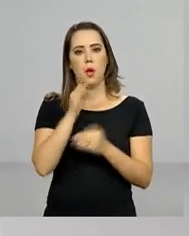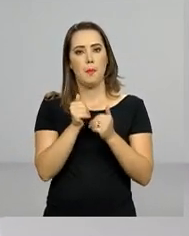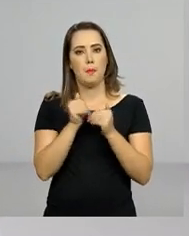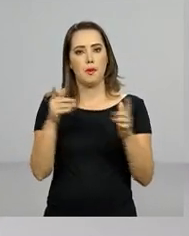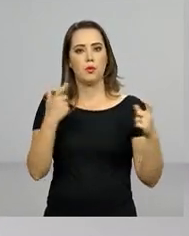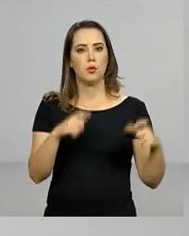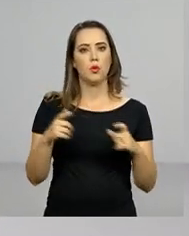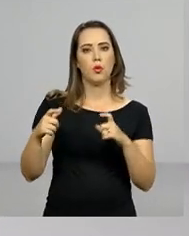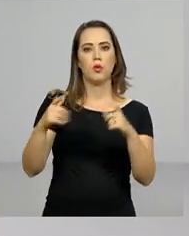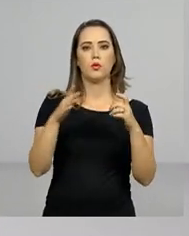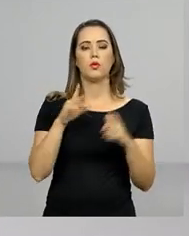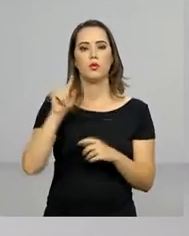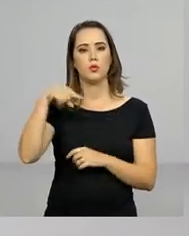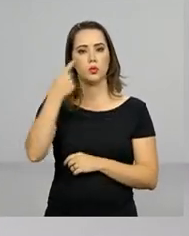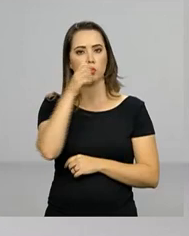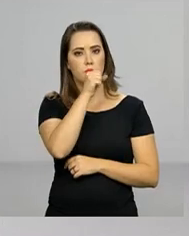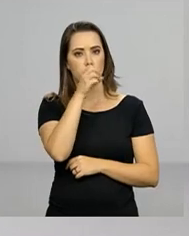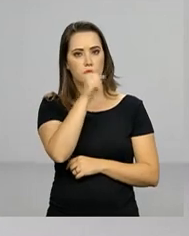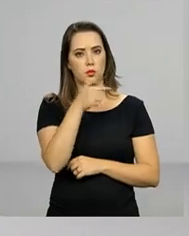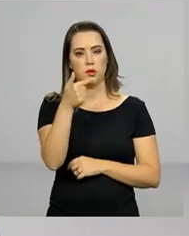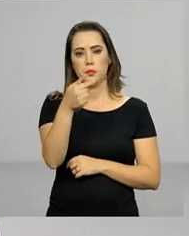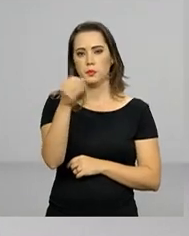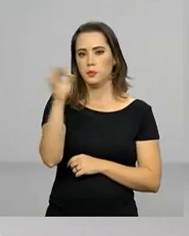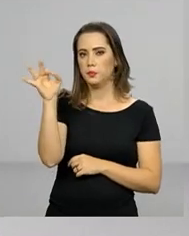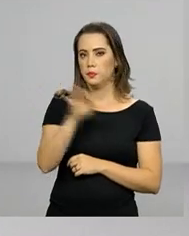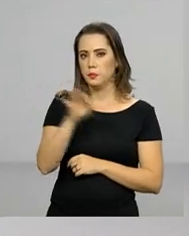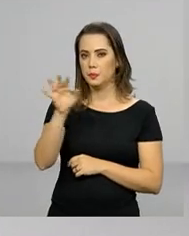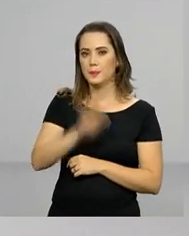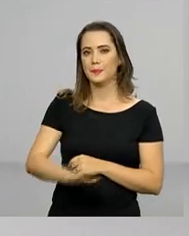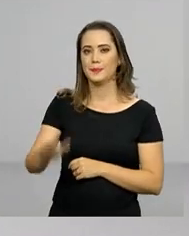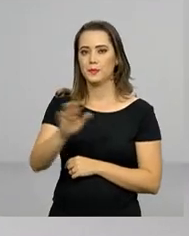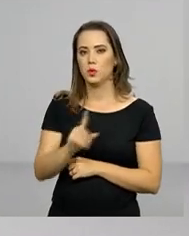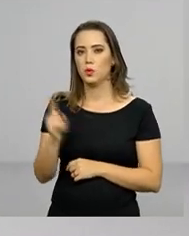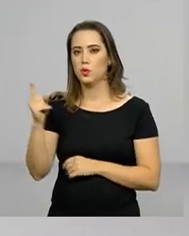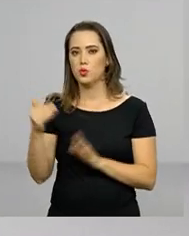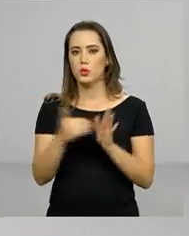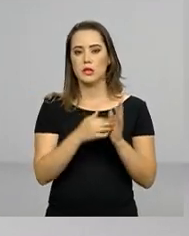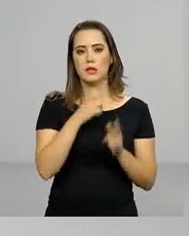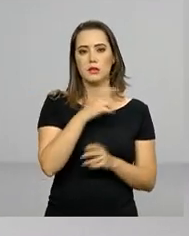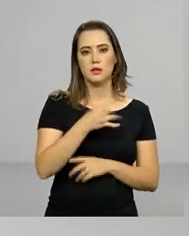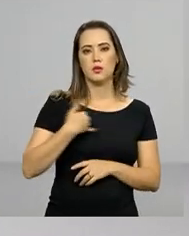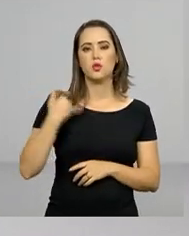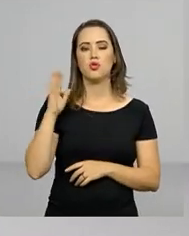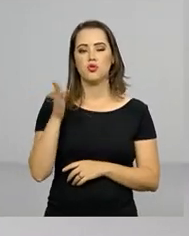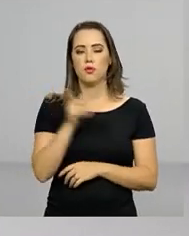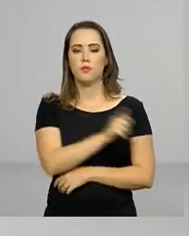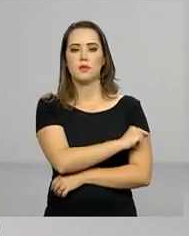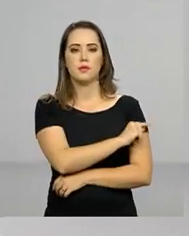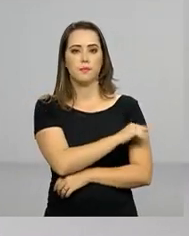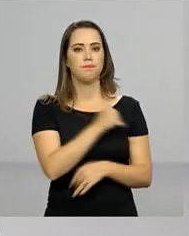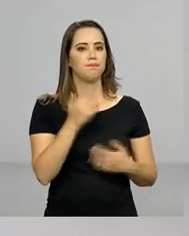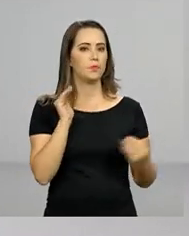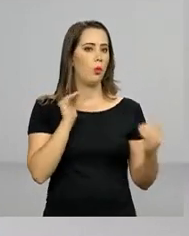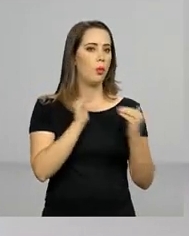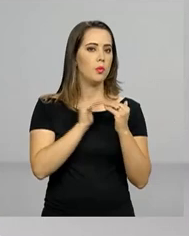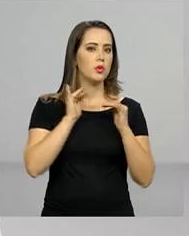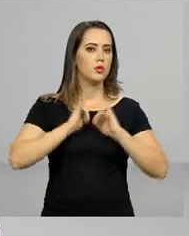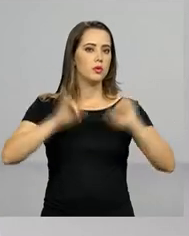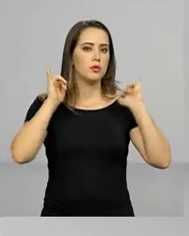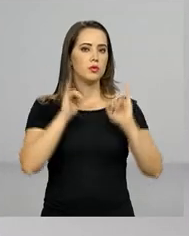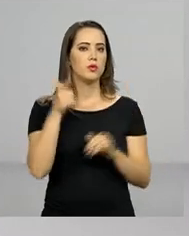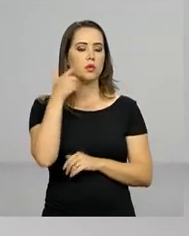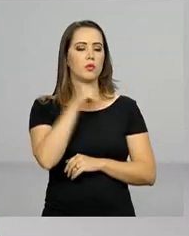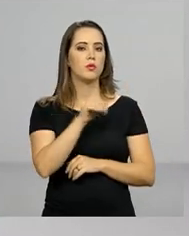postos de vacinação no próximo sábado 70% das crianças de um a cinco anos já foram vacinadas o objetivo da campanha